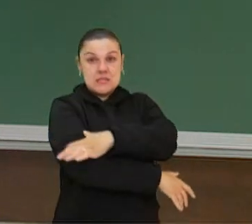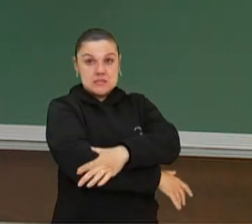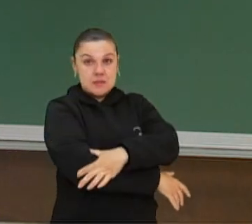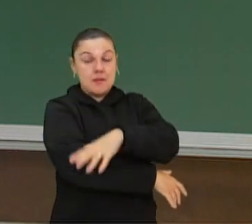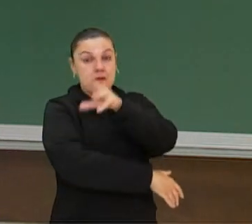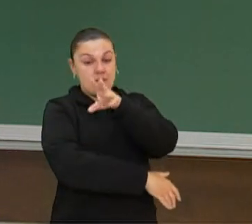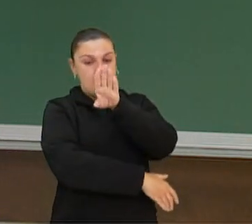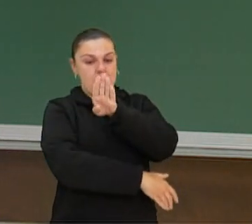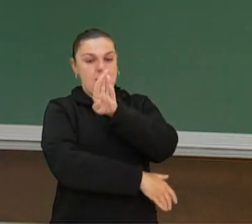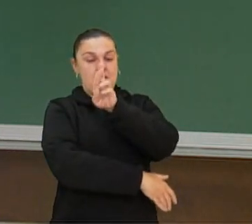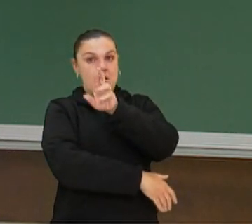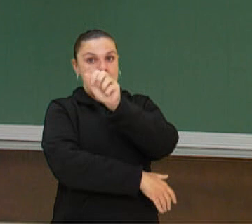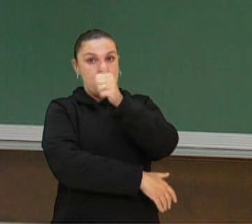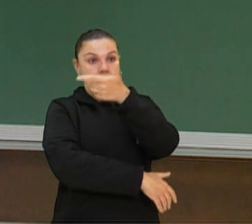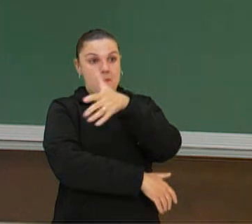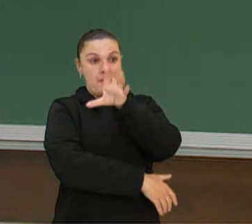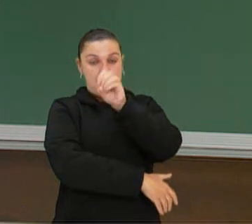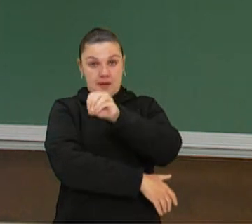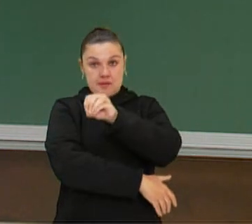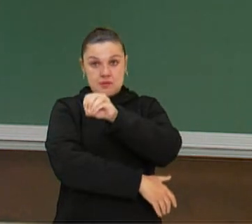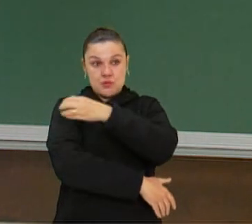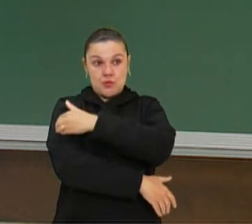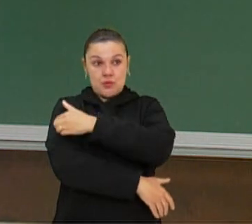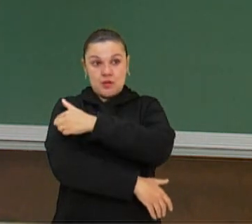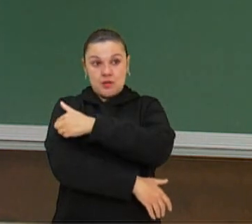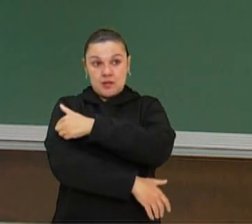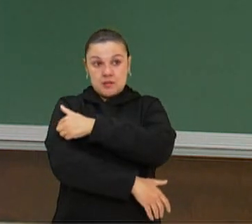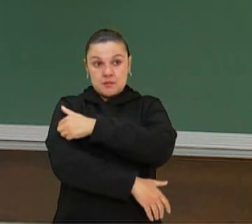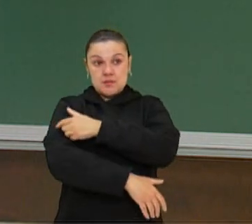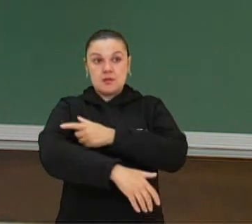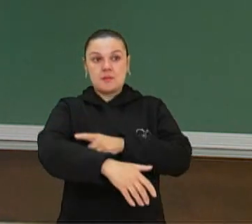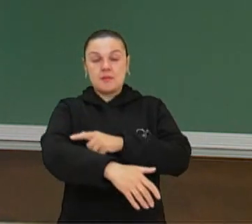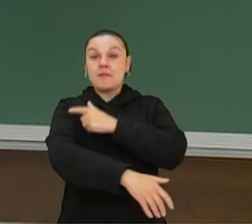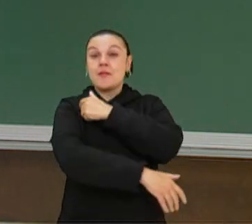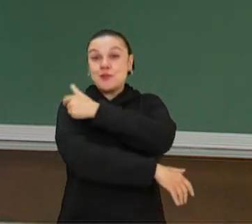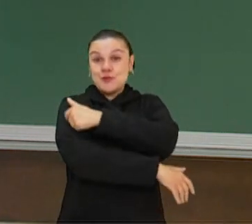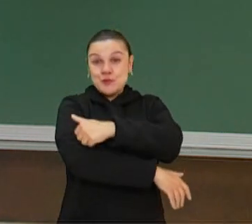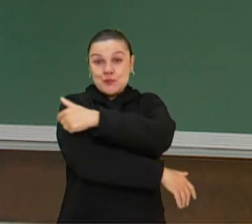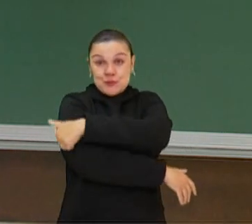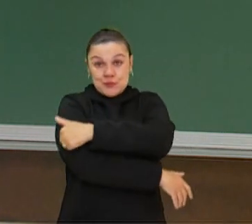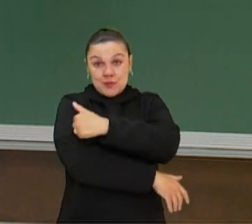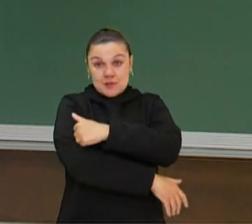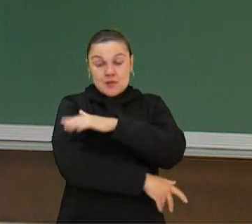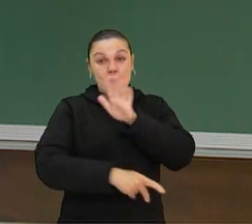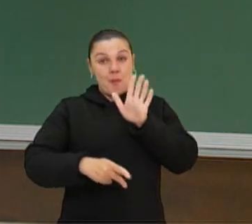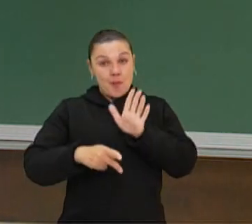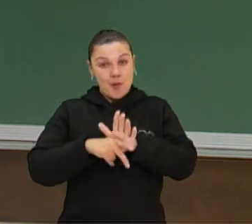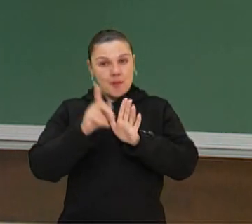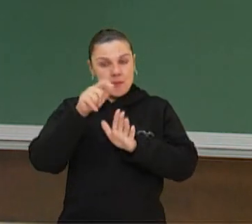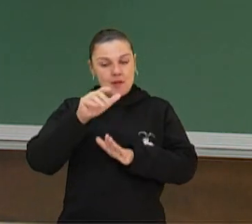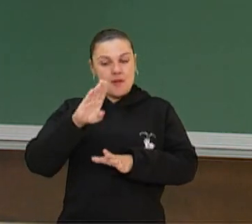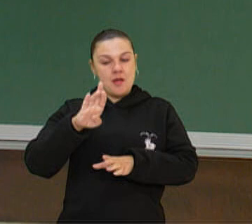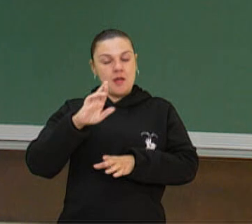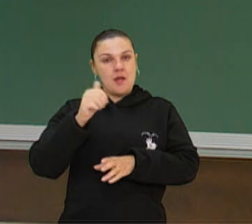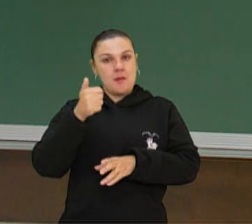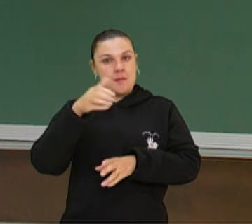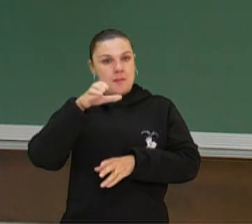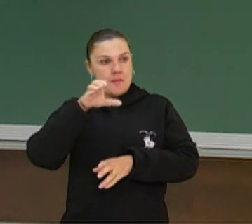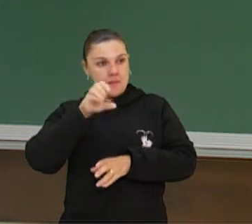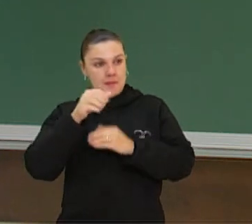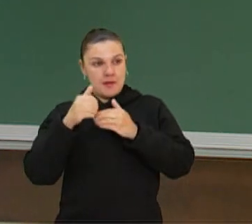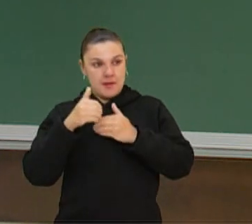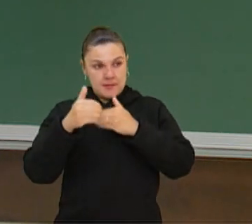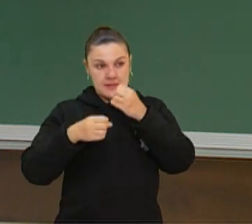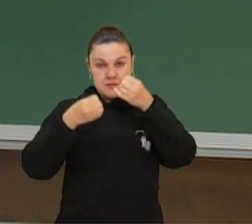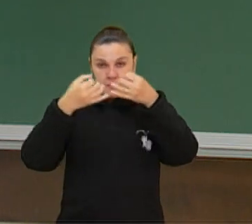no braço, tá? E também do bíceps, que também vai ficar na região anterior do braço. Eu posso ter cometido algum equívoco aí